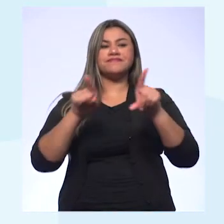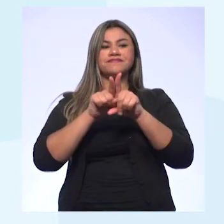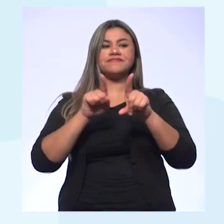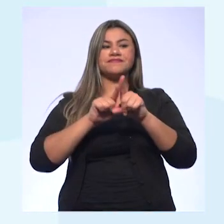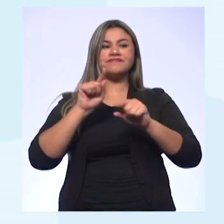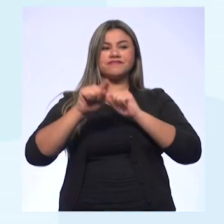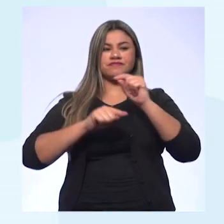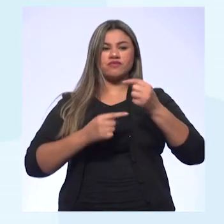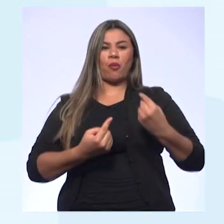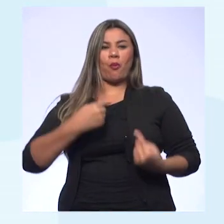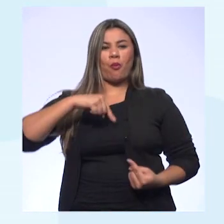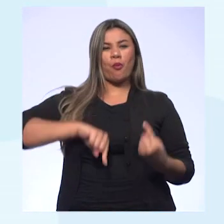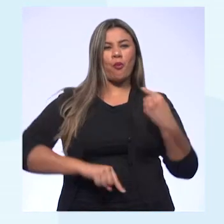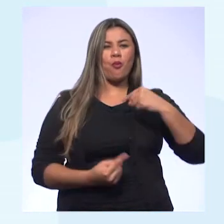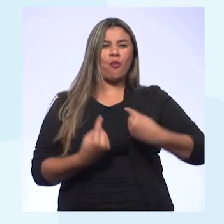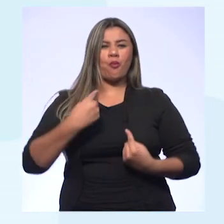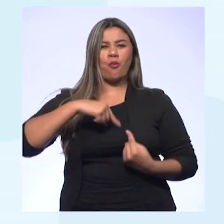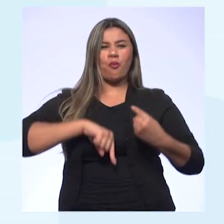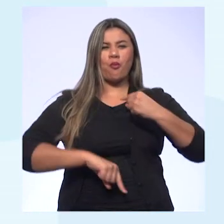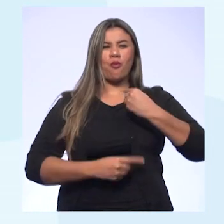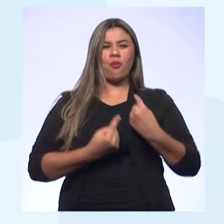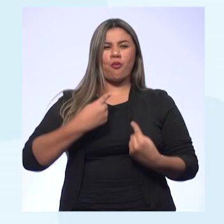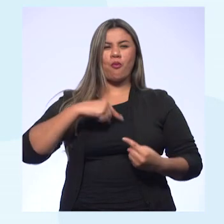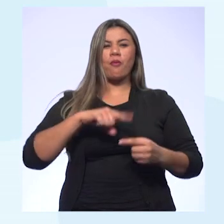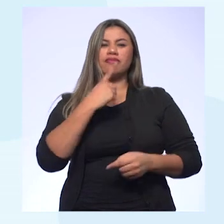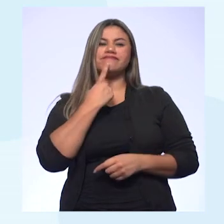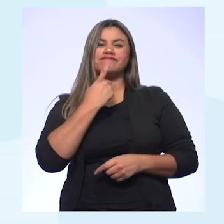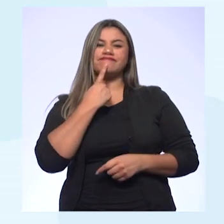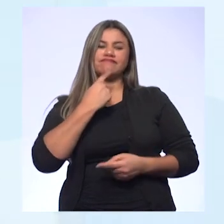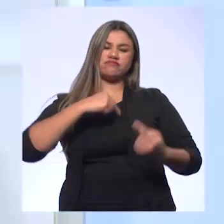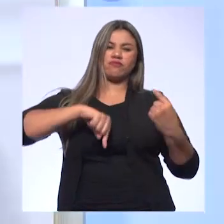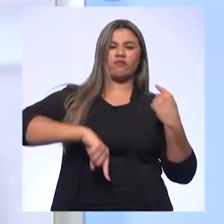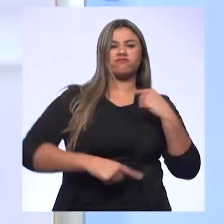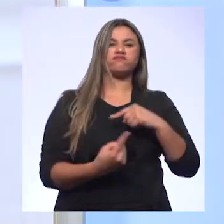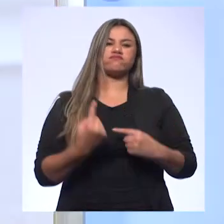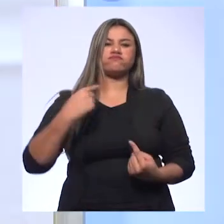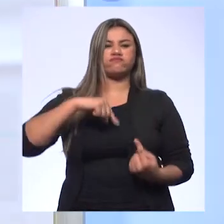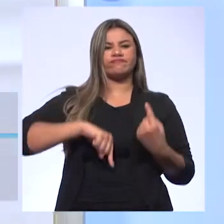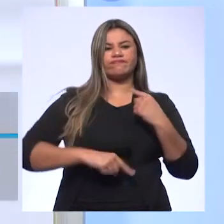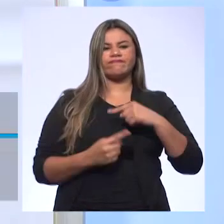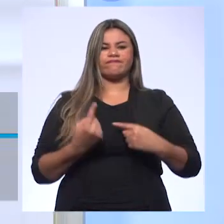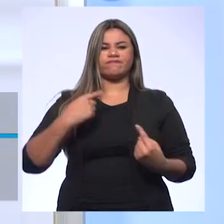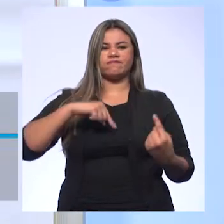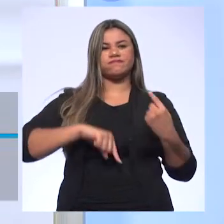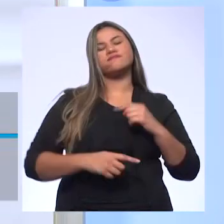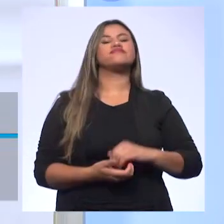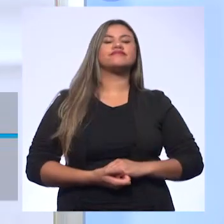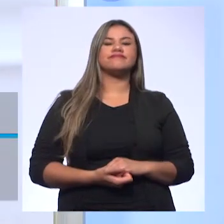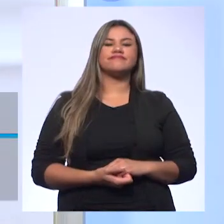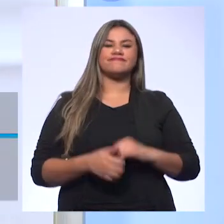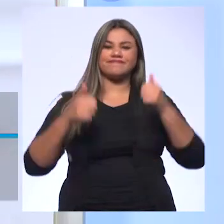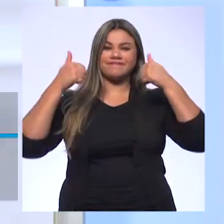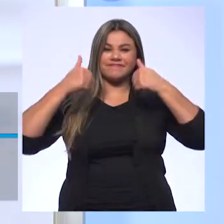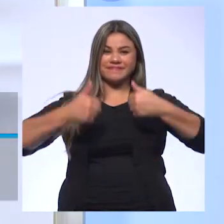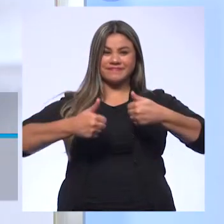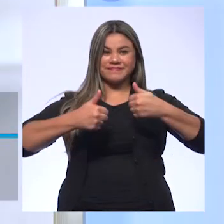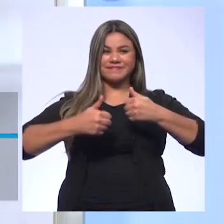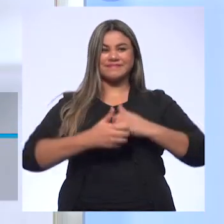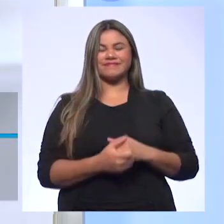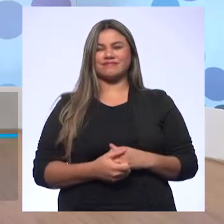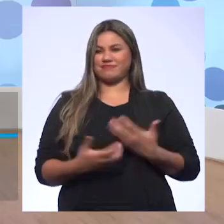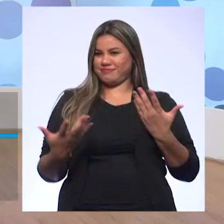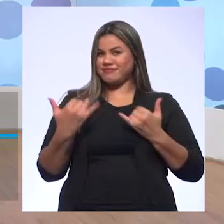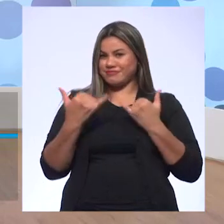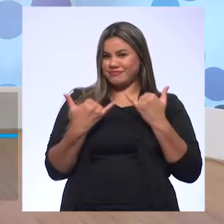aí, por fazer parte, né, fundamental da circulação sanguínea. Tá legal? Vamos fazer uma